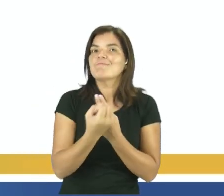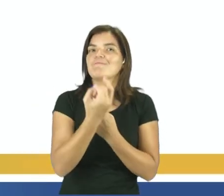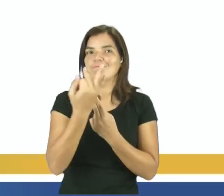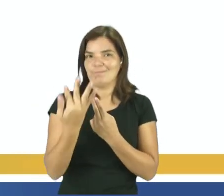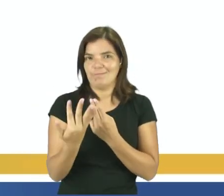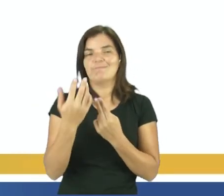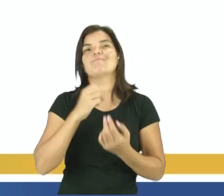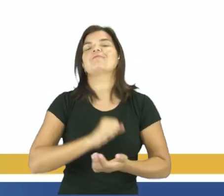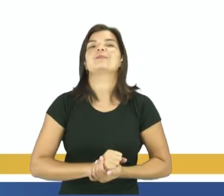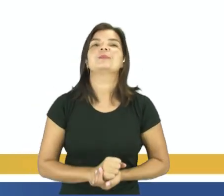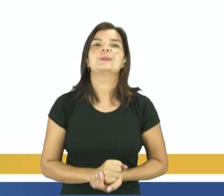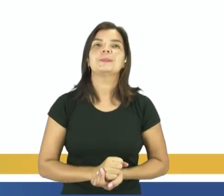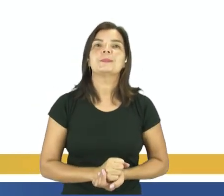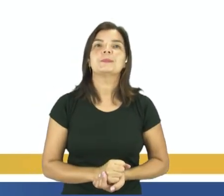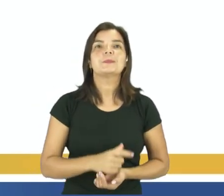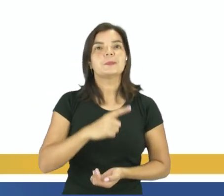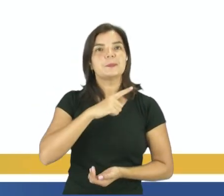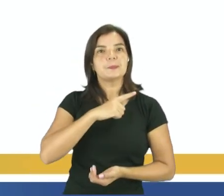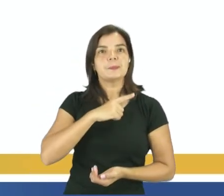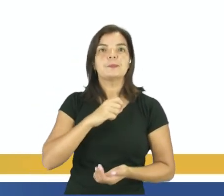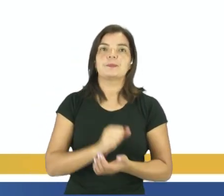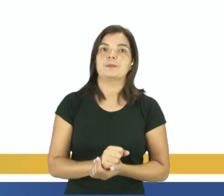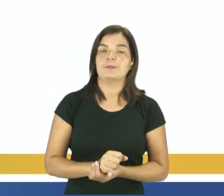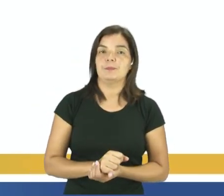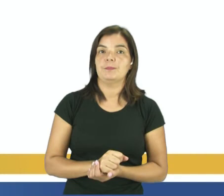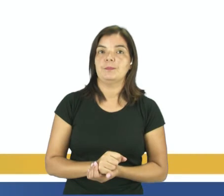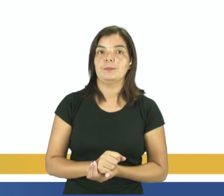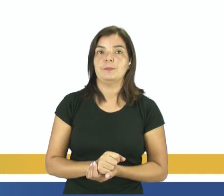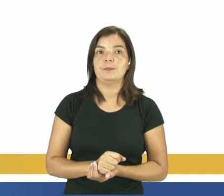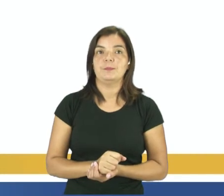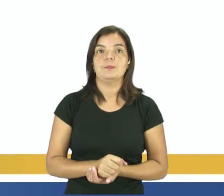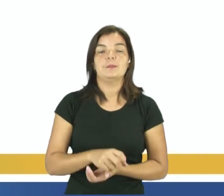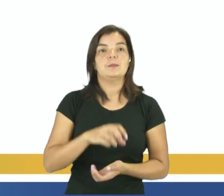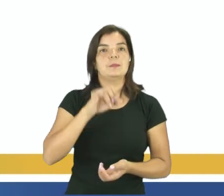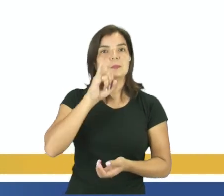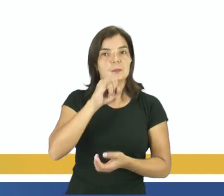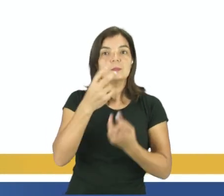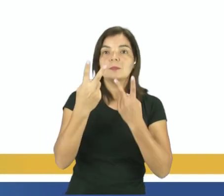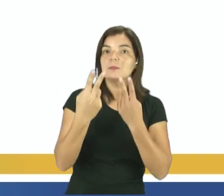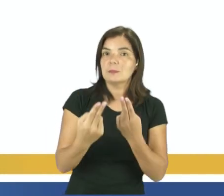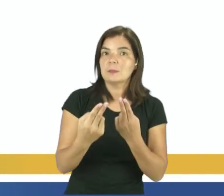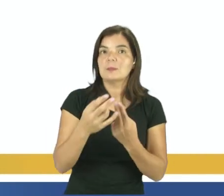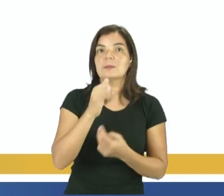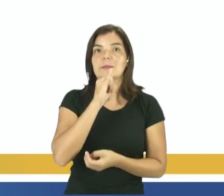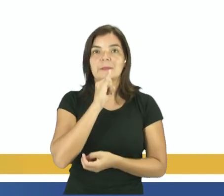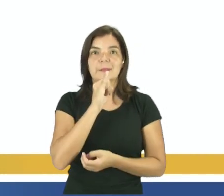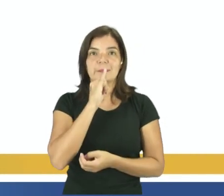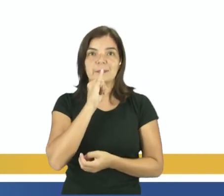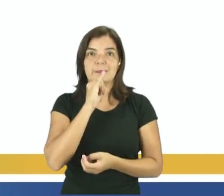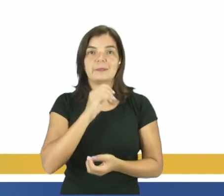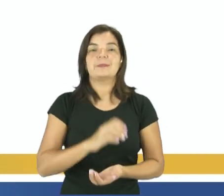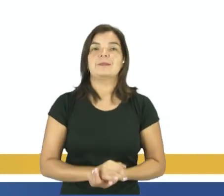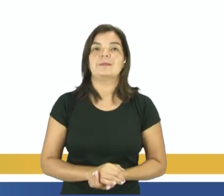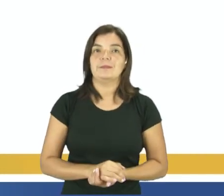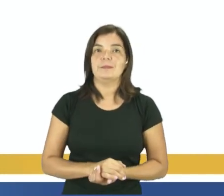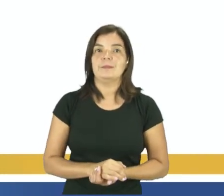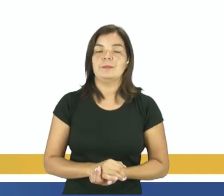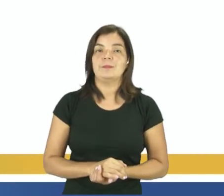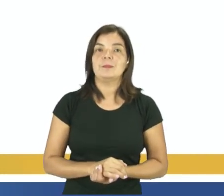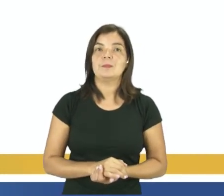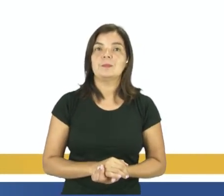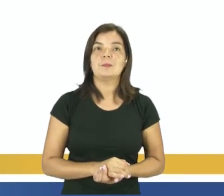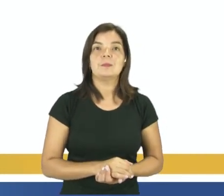mesma medida. Então, eu vou ter a seguinte igualdade. Se eles são congruentes, por ser